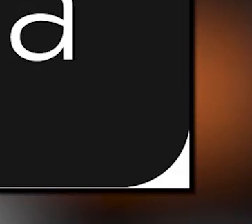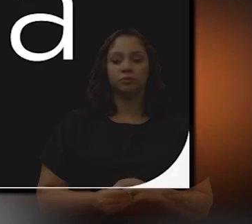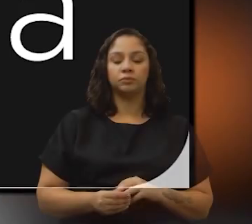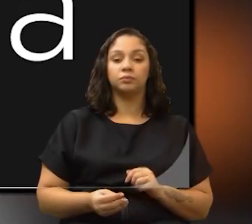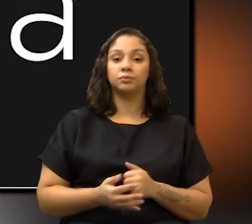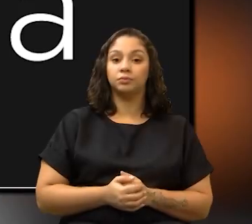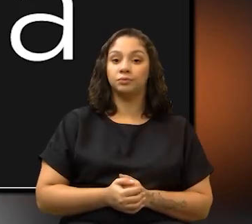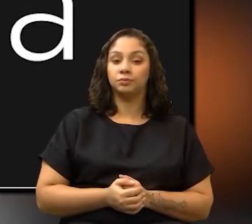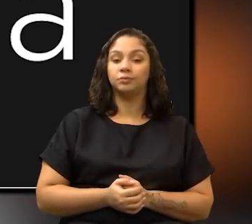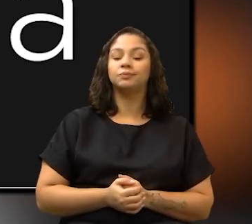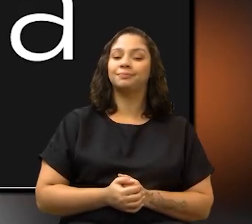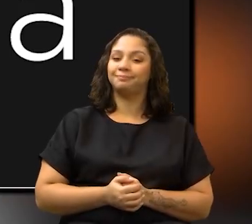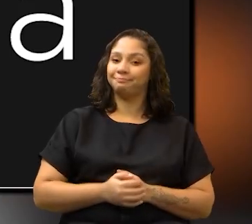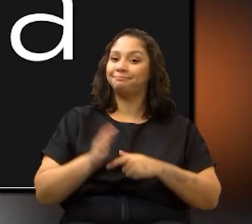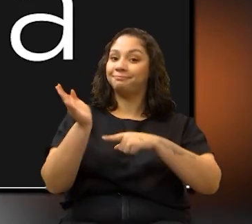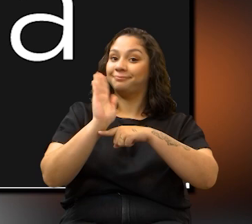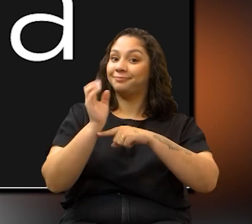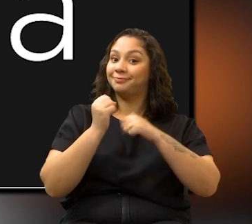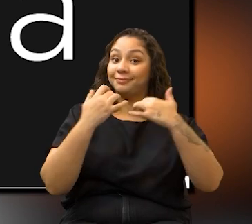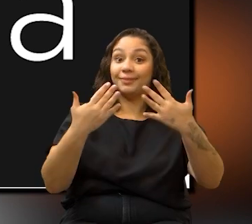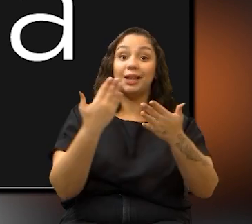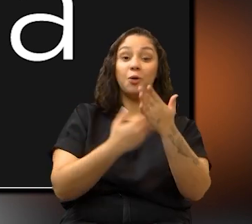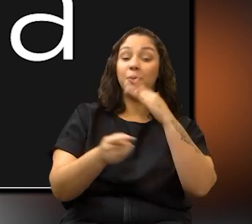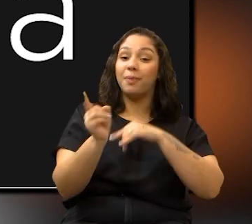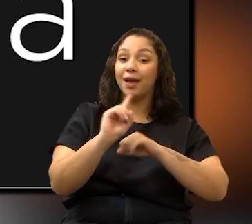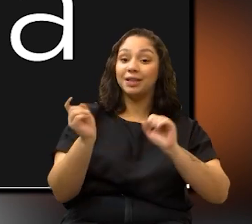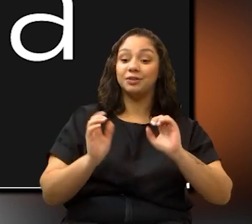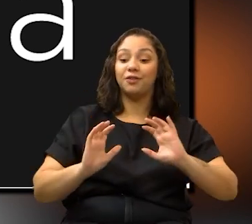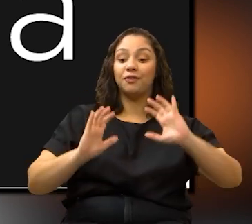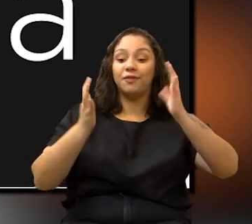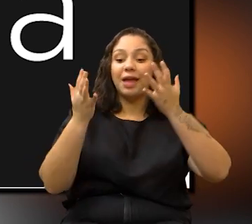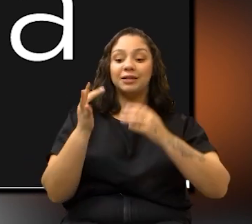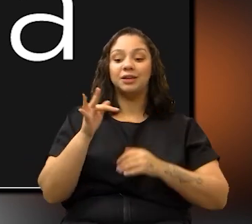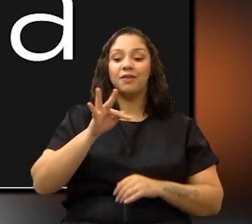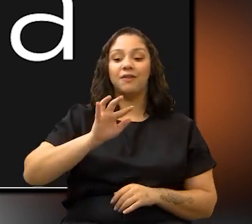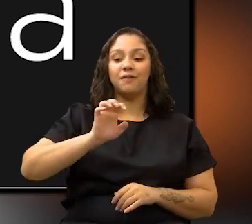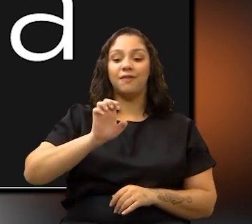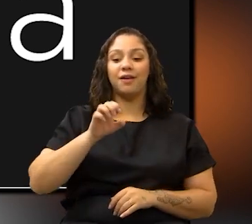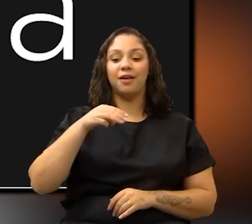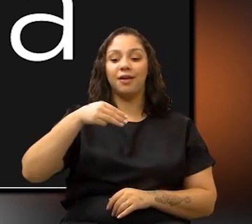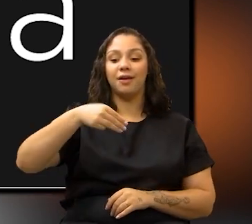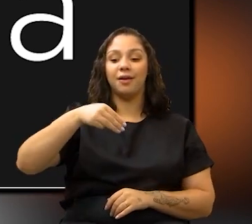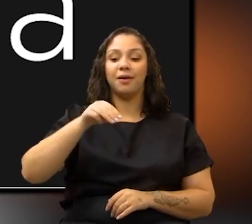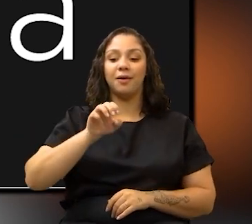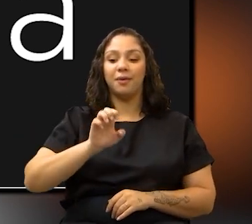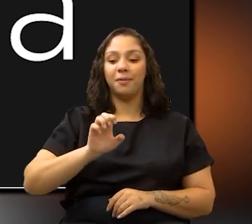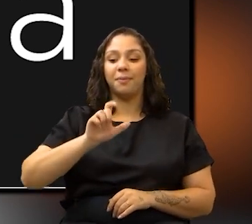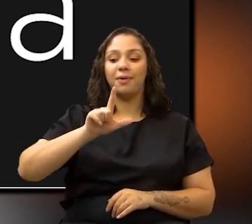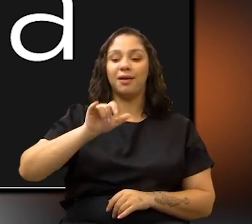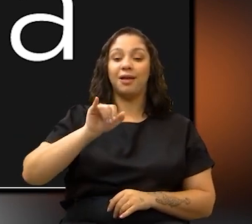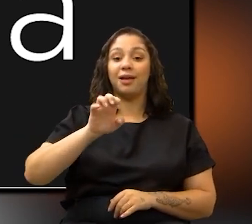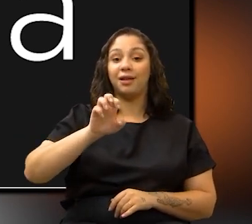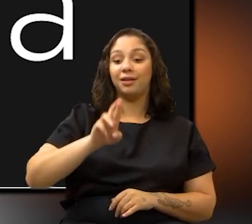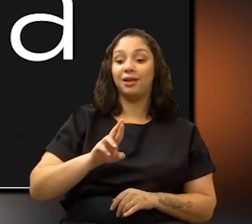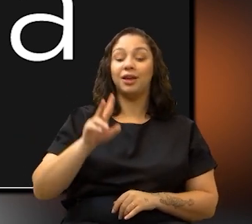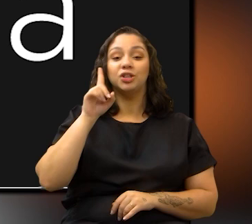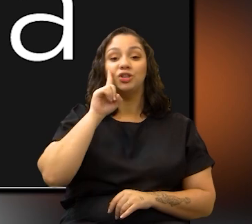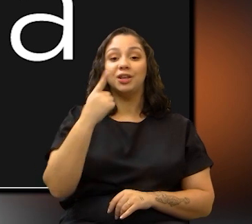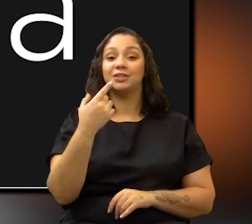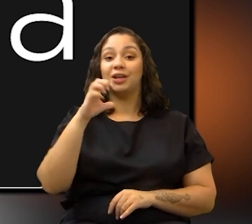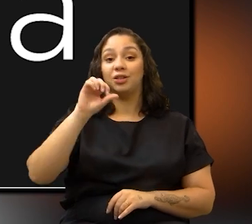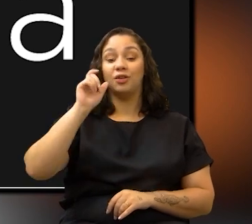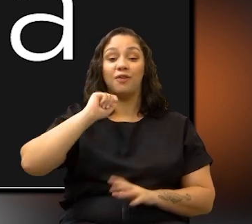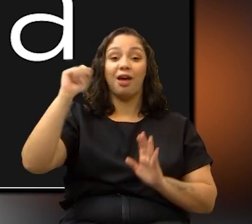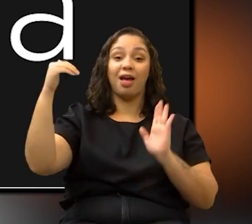No Cinemark, não perca o Festival Filmelier, que acontece entre os dias 19 de abril até o dia 10